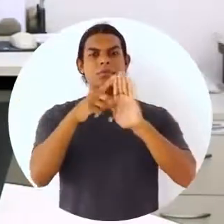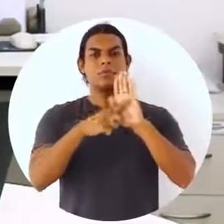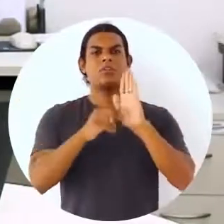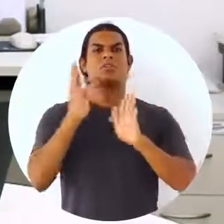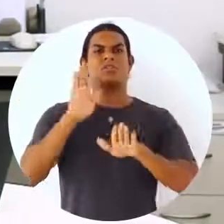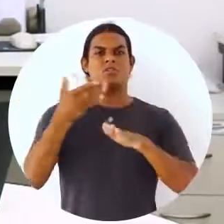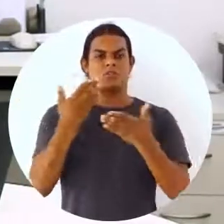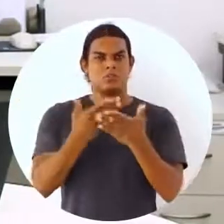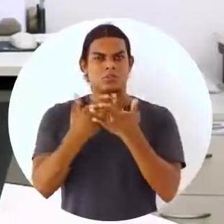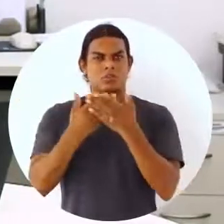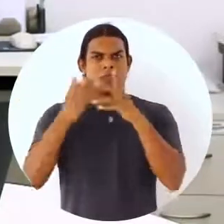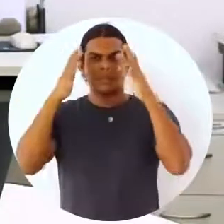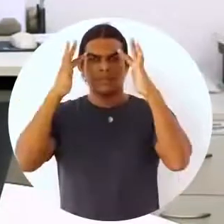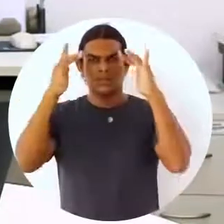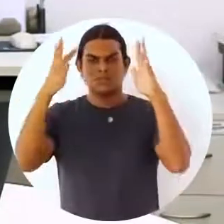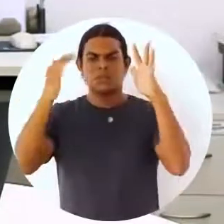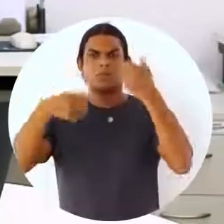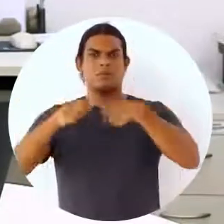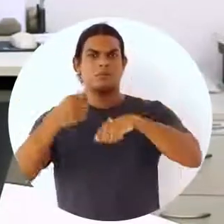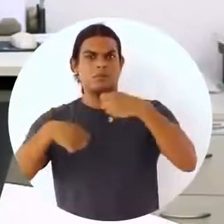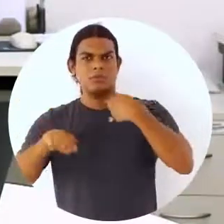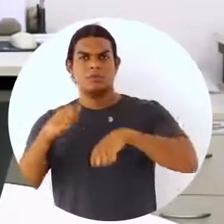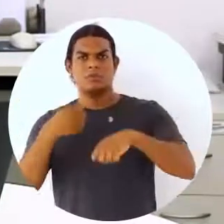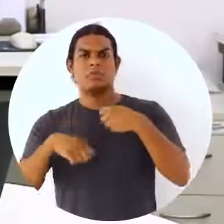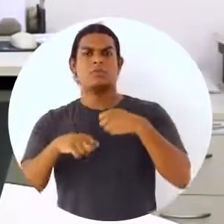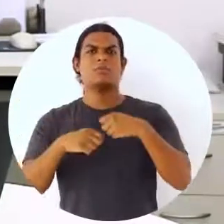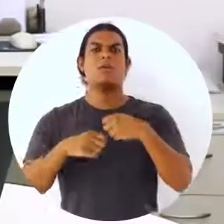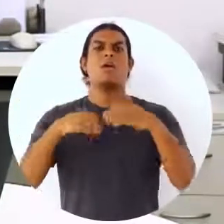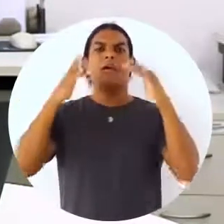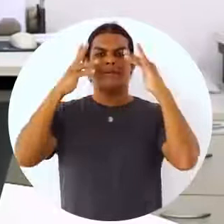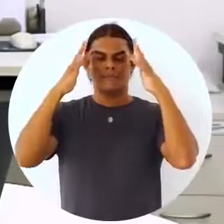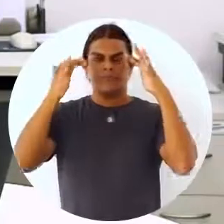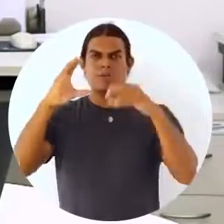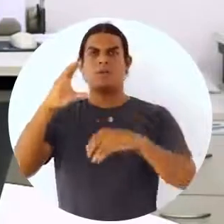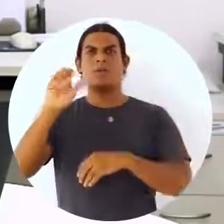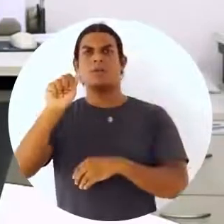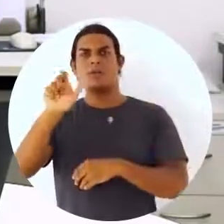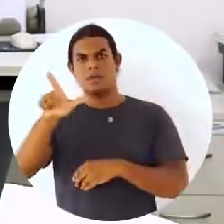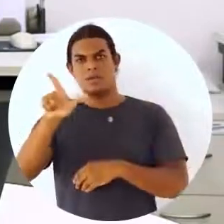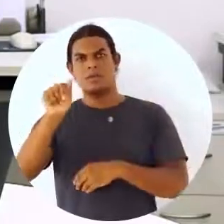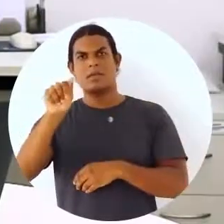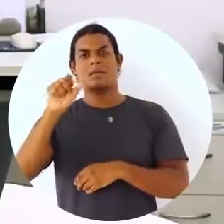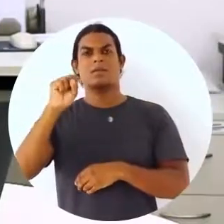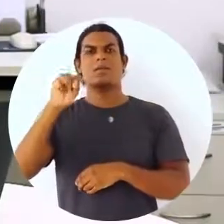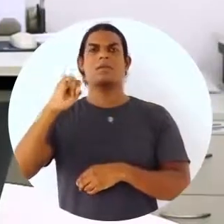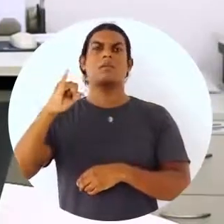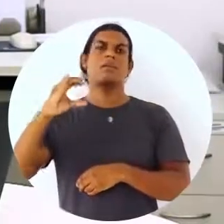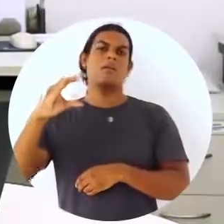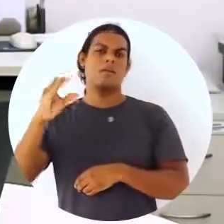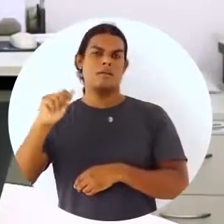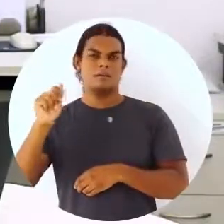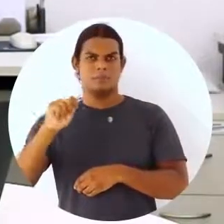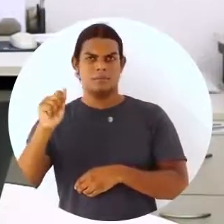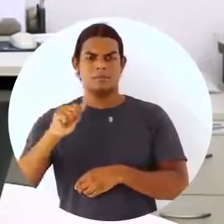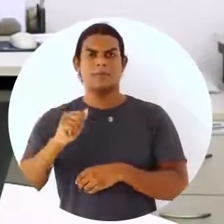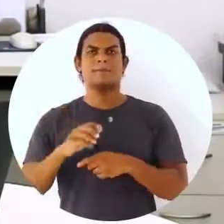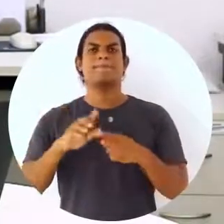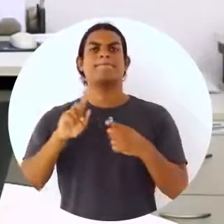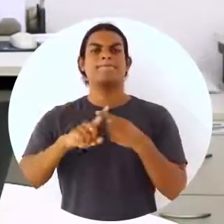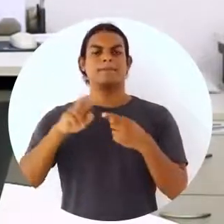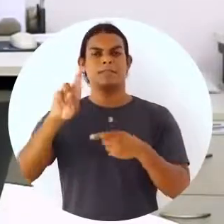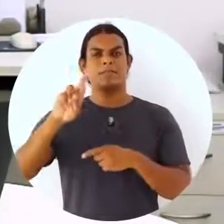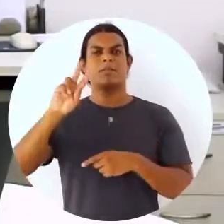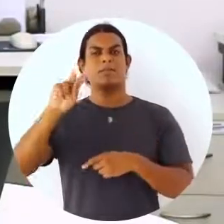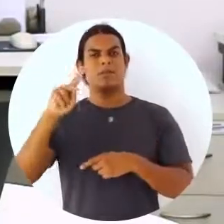administrativas, nessas teorias, no primeiro momento, na teoria clássica de relações humanas, elas tinham foco dos processos internos, a teoria estruturalista